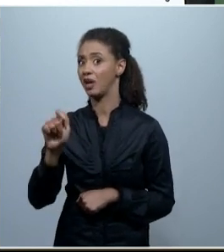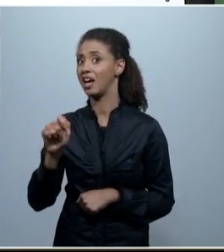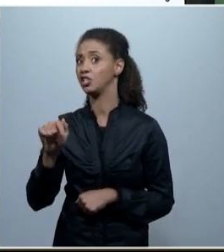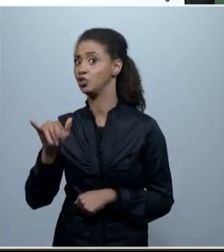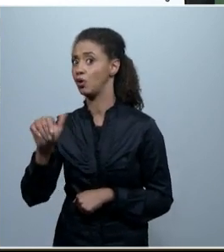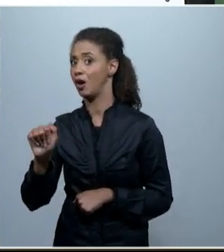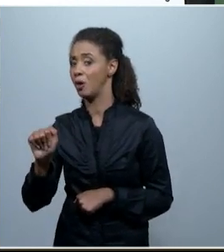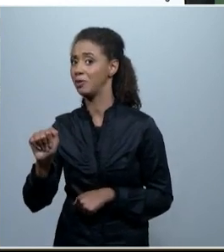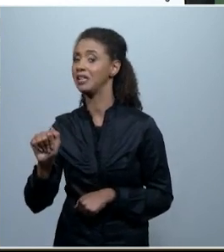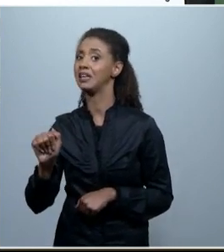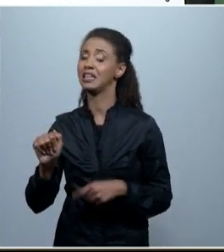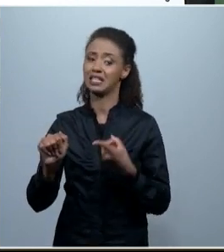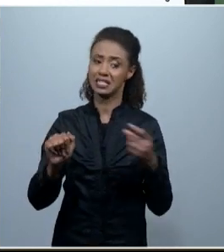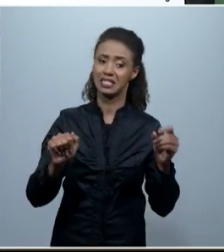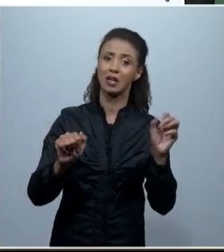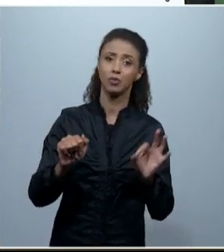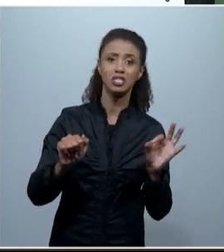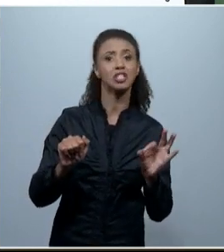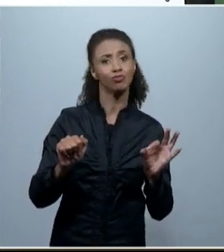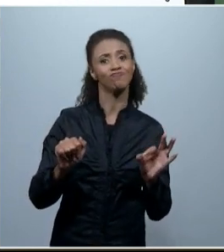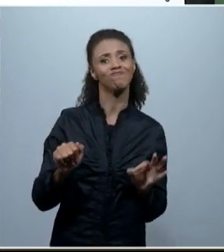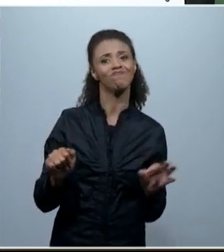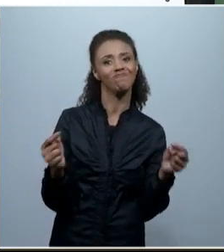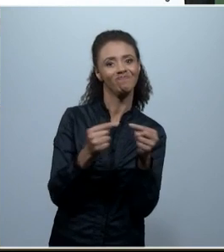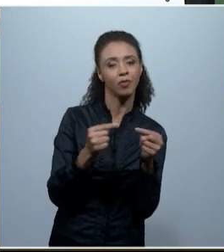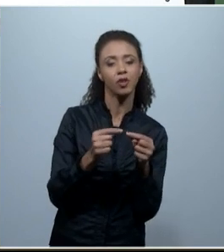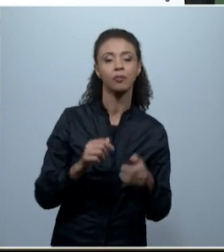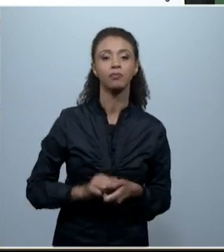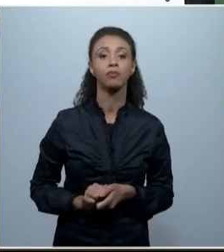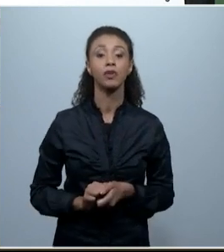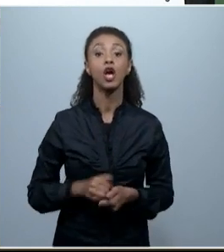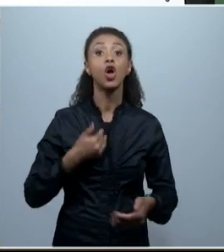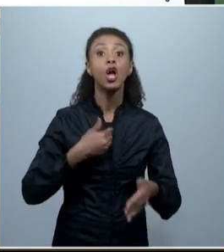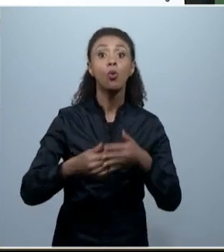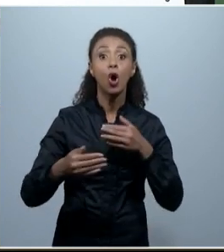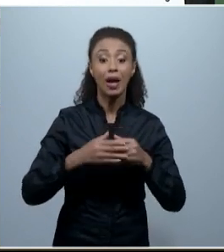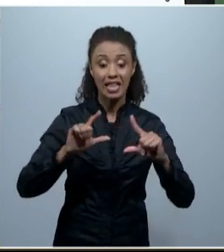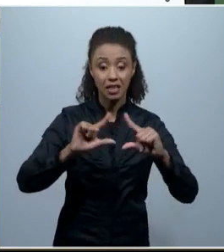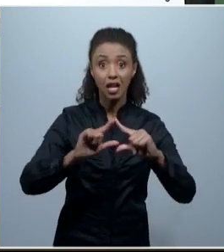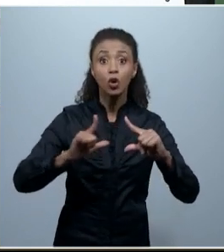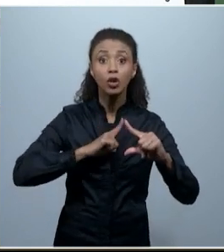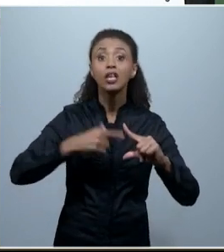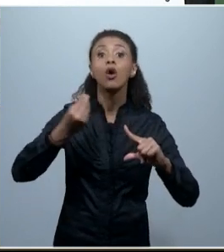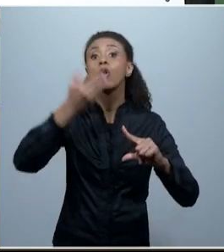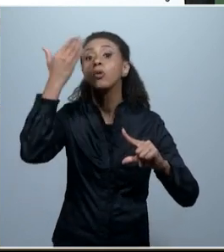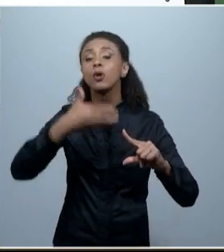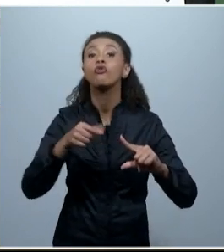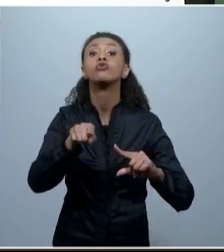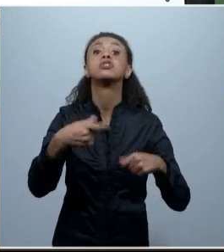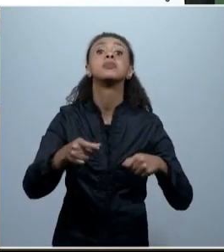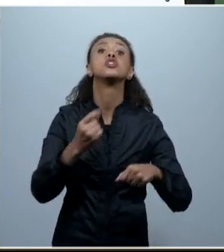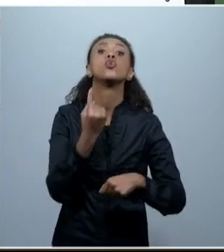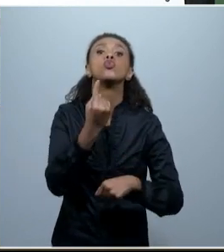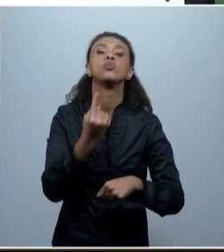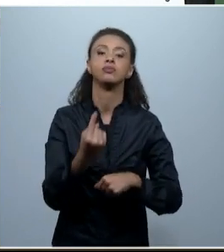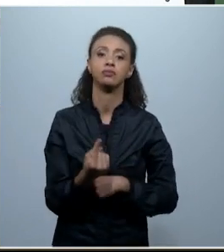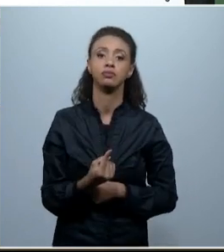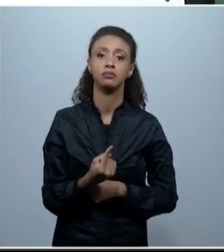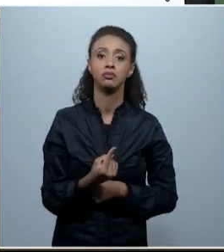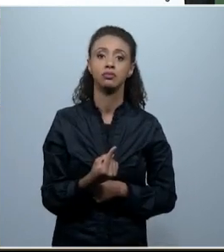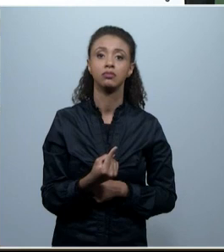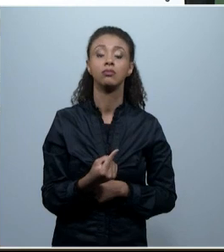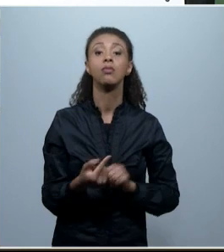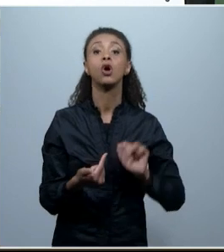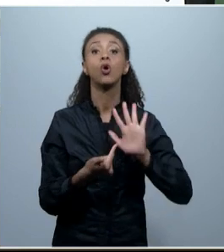mas é uma resposta de 100% adequada pra provar que qualquer triângulo existe a única coisa que você precisa fazer é mostrar que os